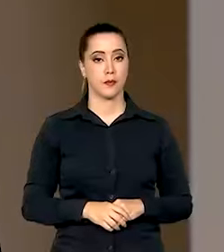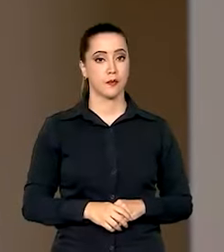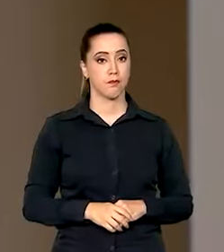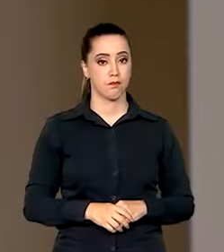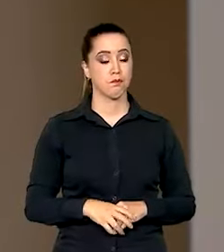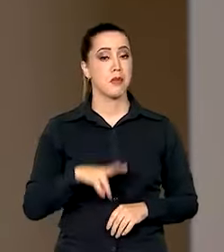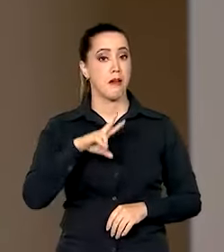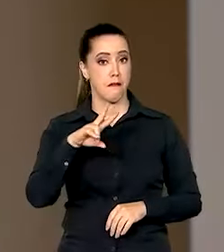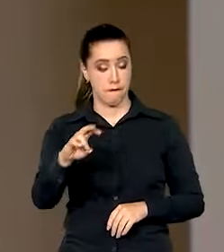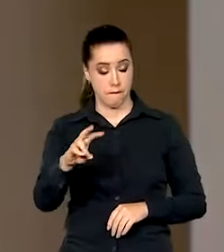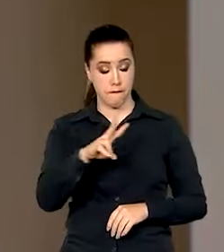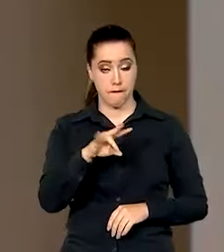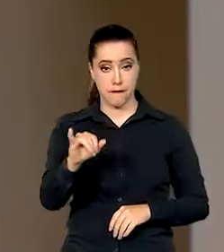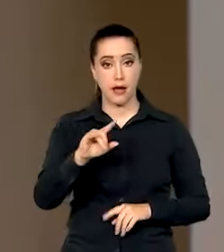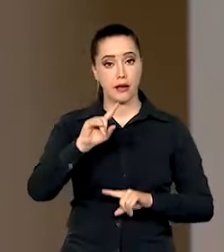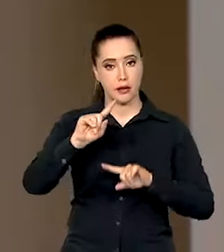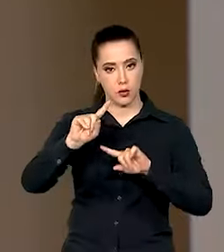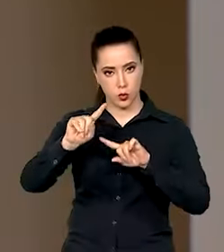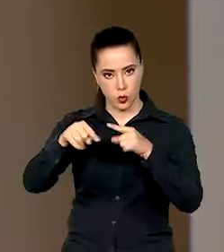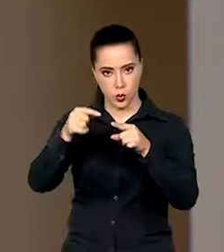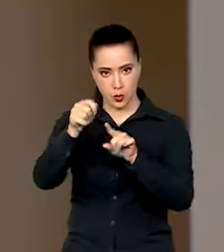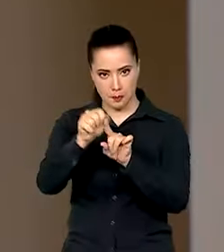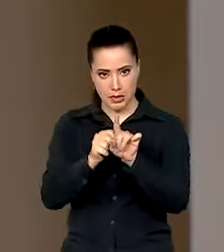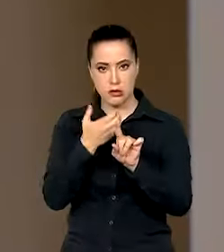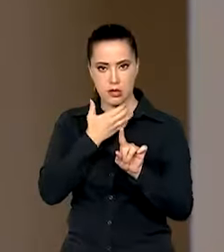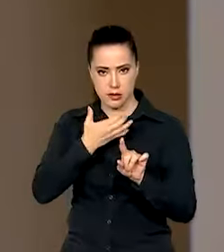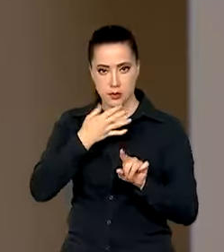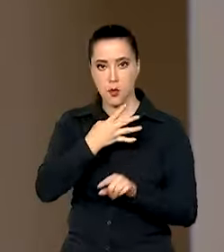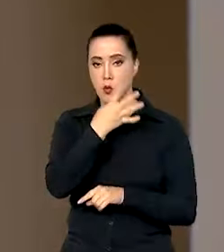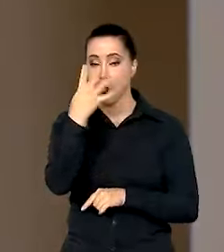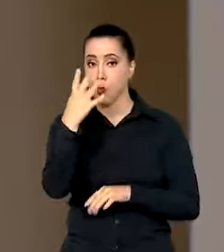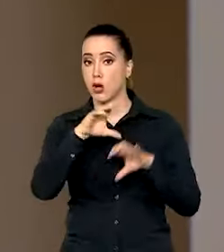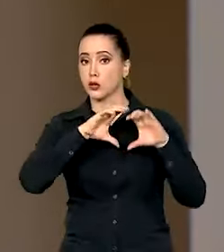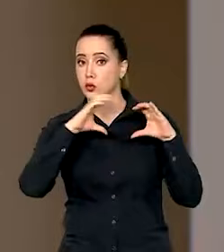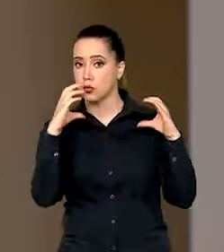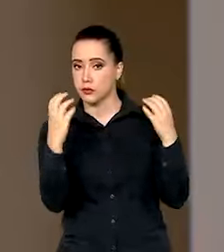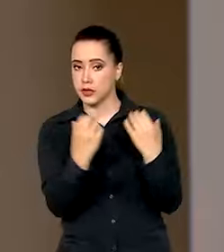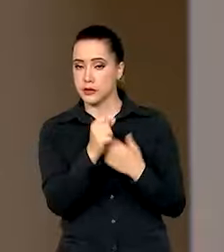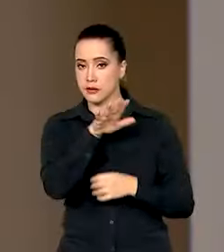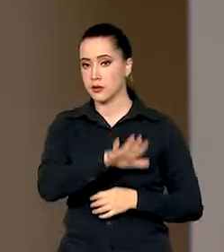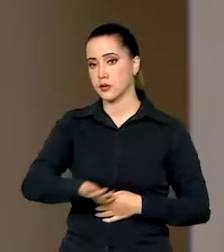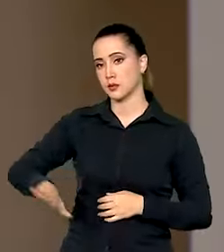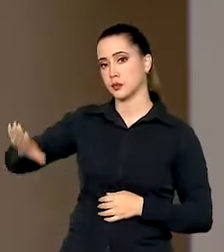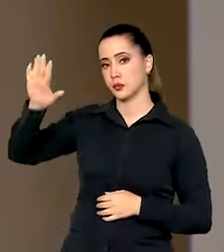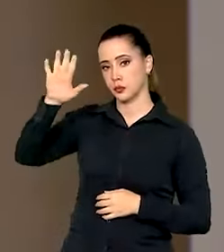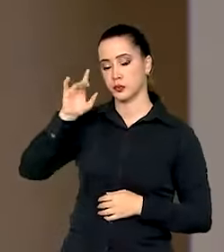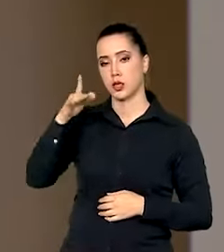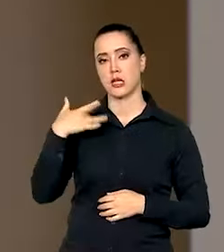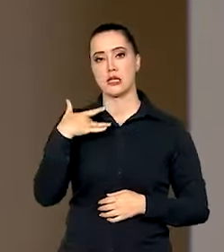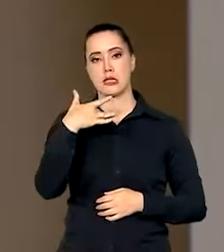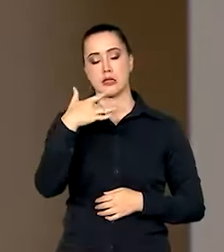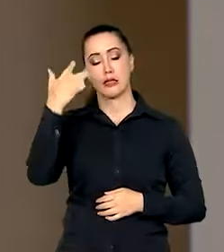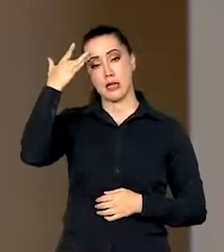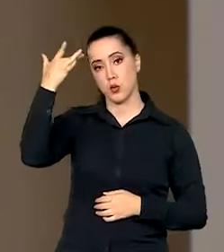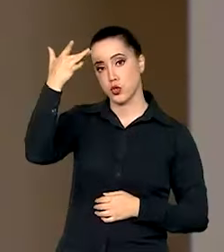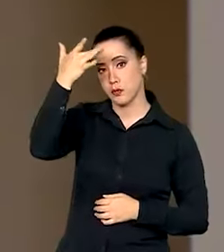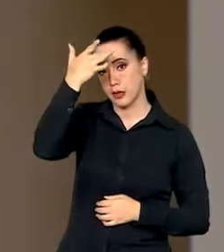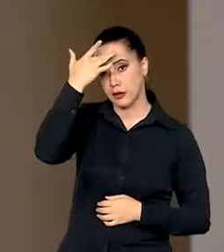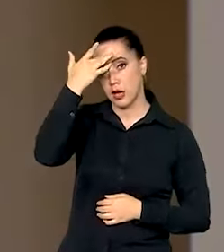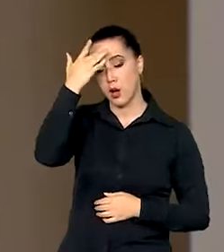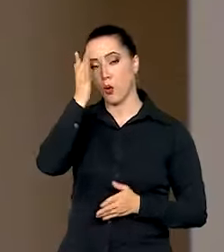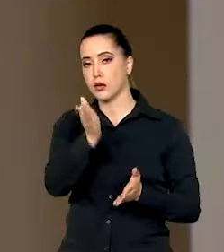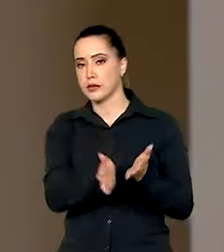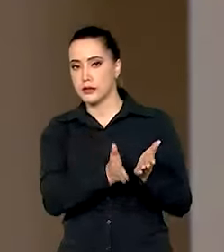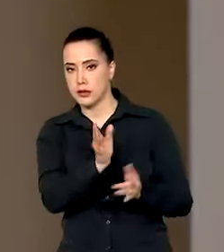Estão previstas para o mês que vem, em dezembro, 4 conferências nacionais. São elas de saúde mental, da